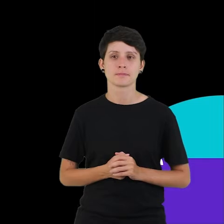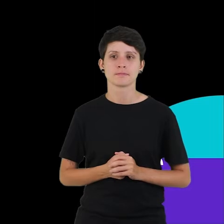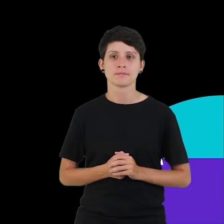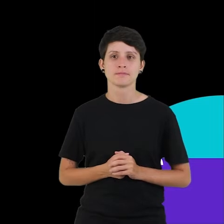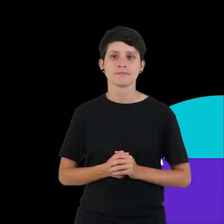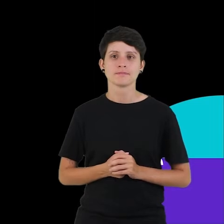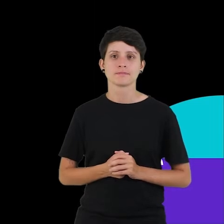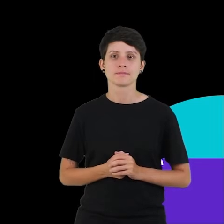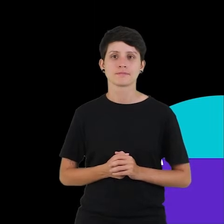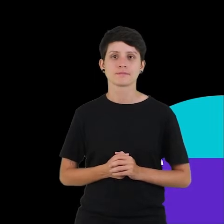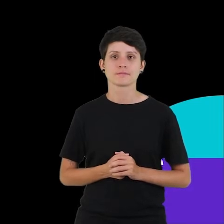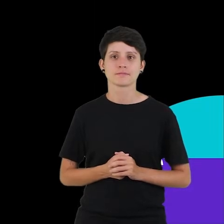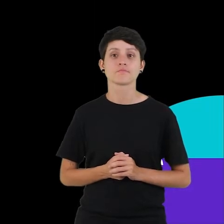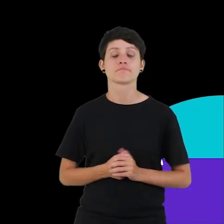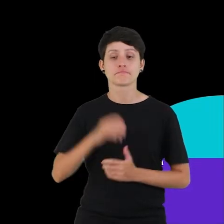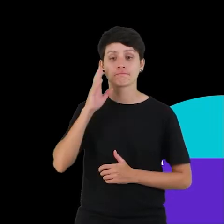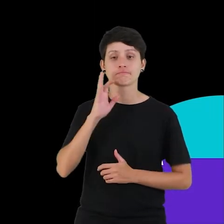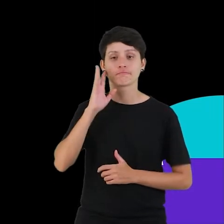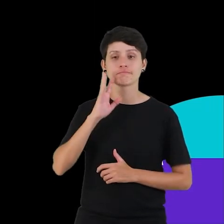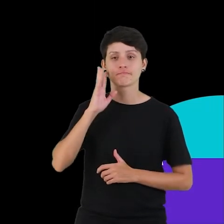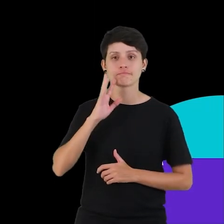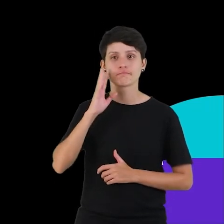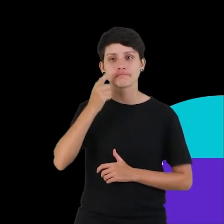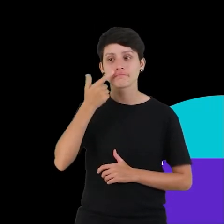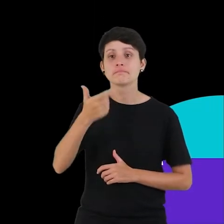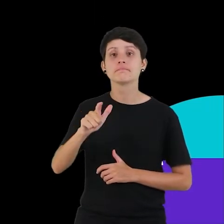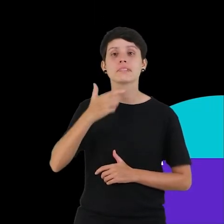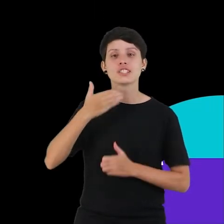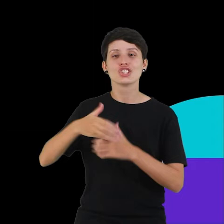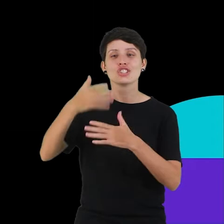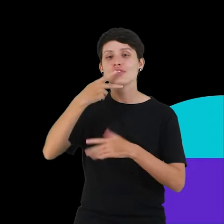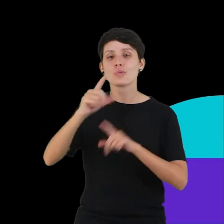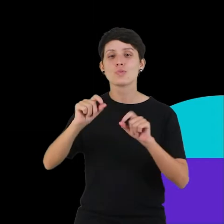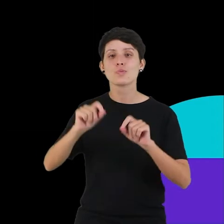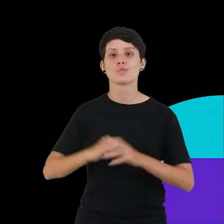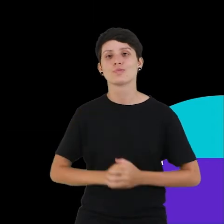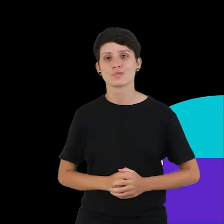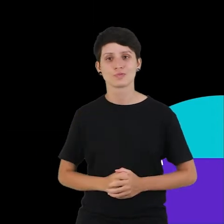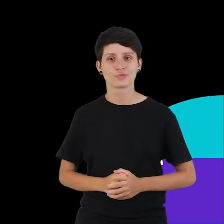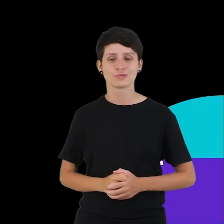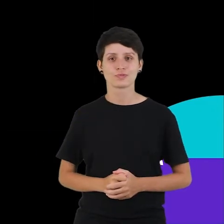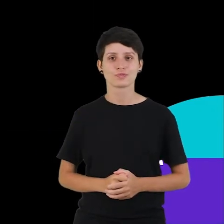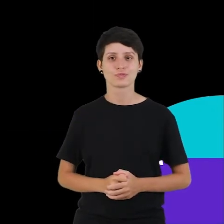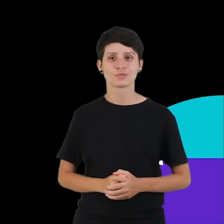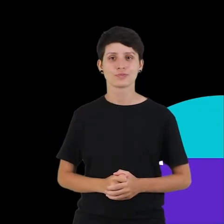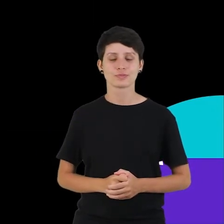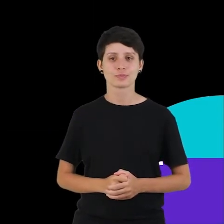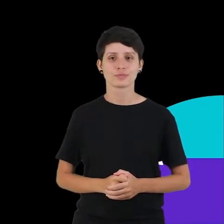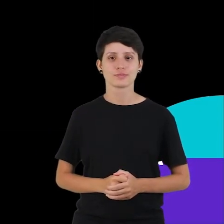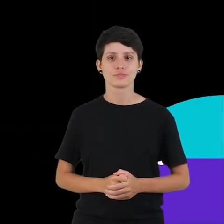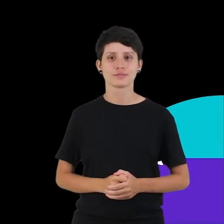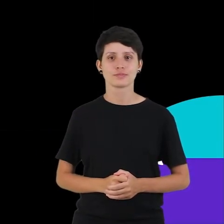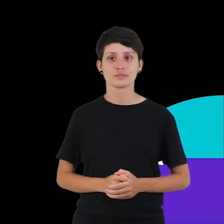um suporte para a família dela também, né? Aparece a avó dela, a irmã dela, a mãe dela. Atendimento ágil para a comunidade,